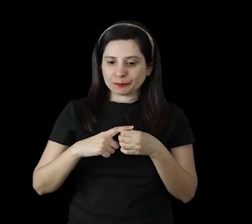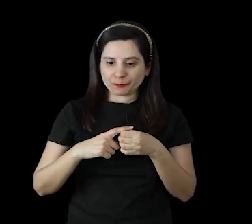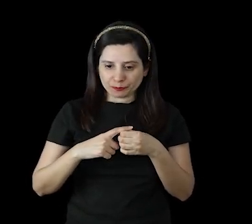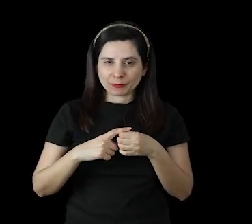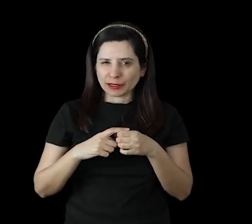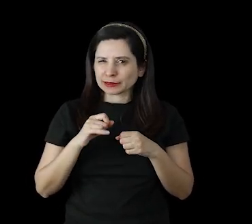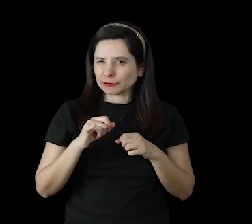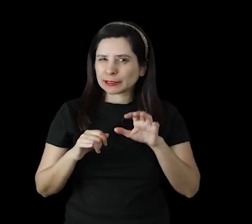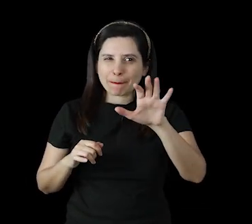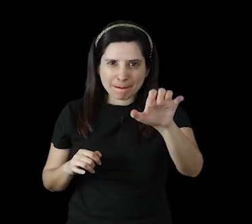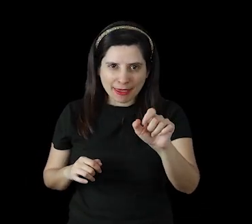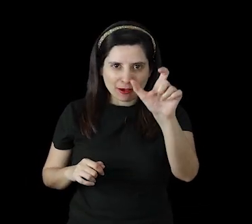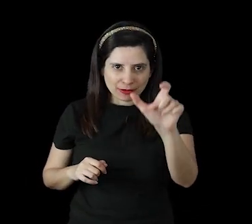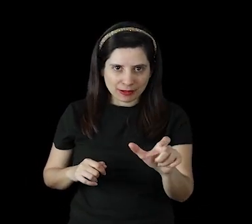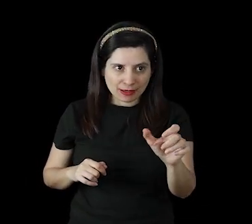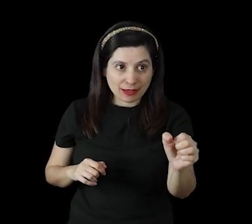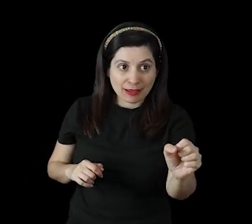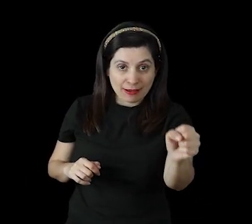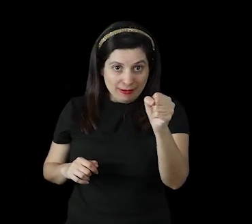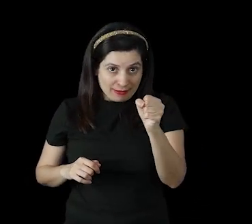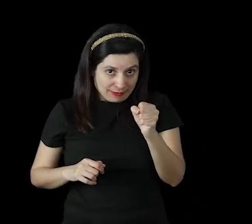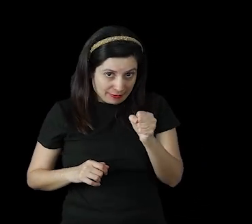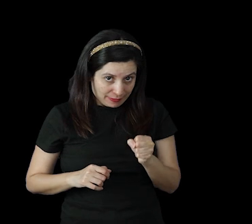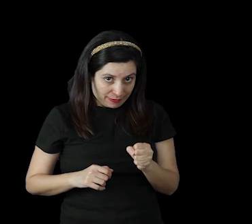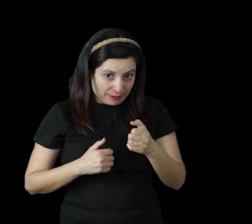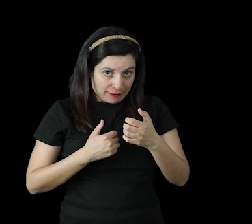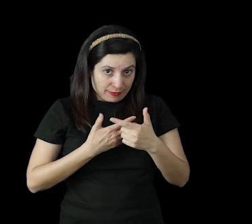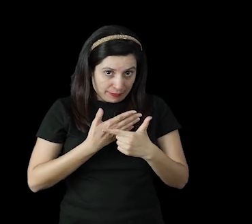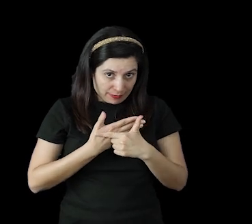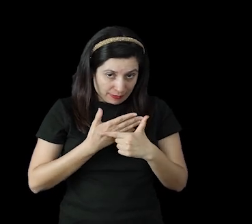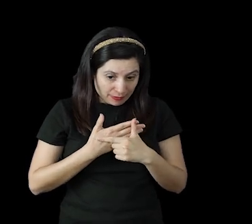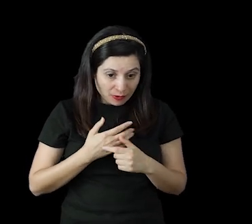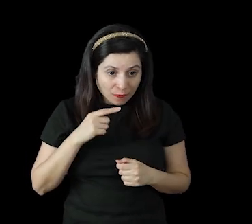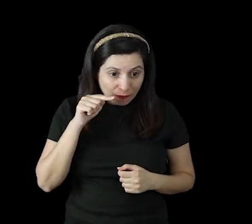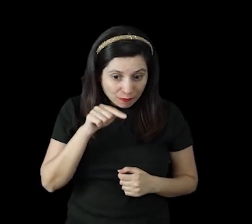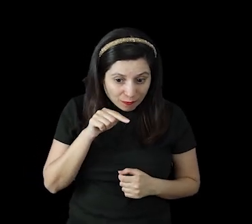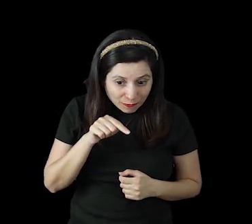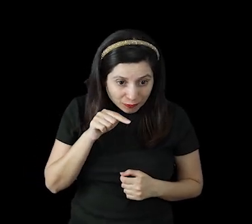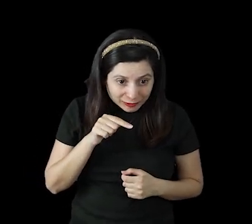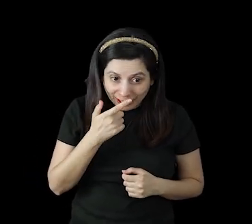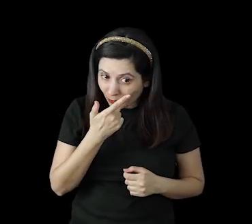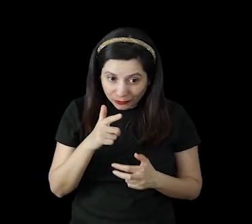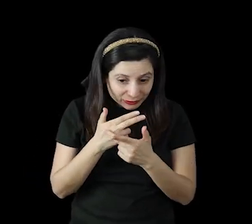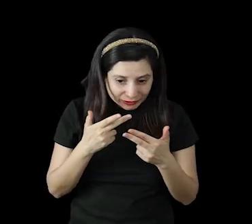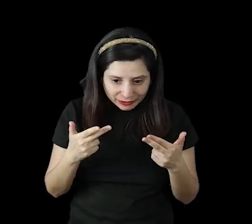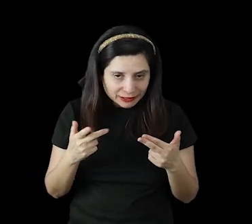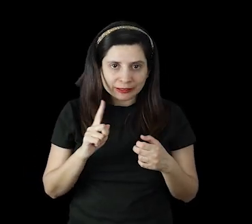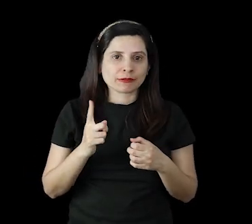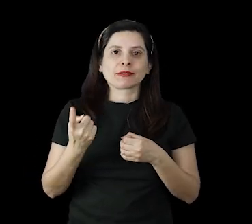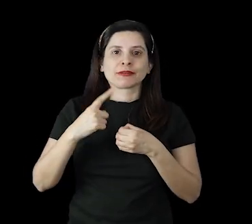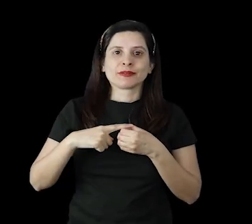uma pessoa e coloca num outro papel, e diz para ela aquela outra coisa, isso não tem